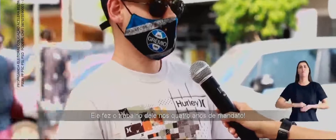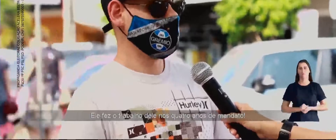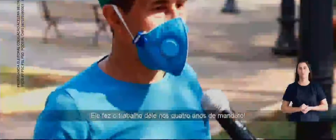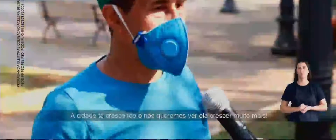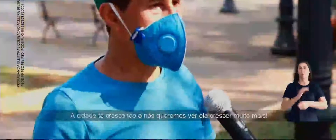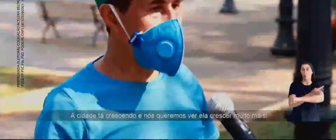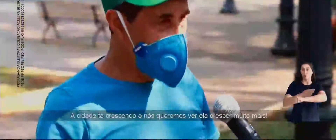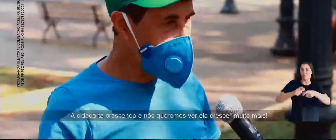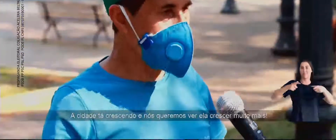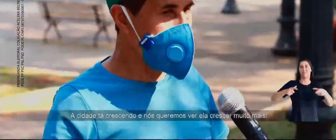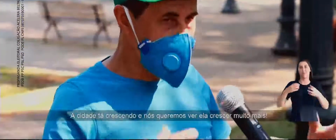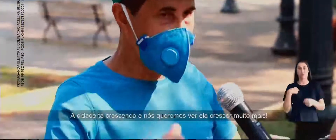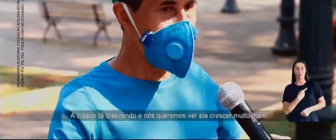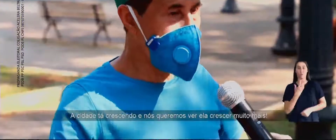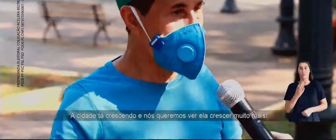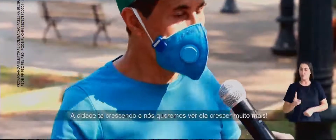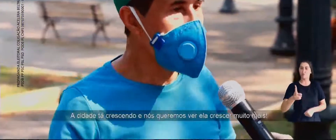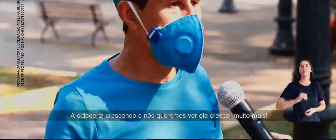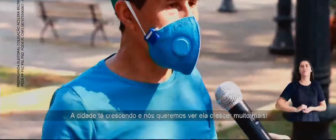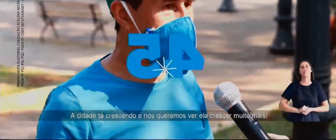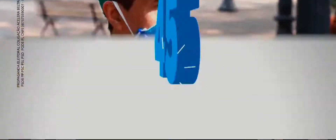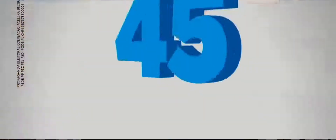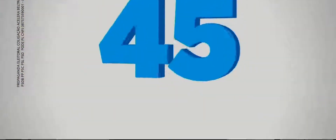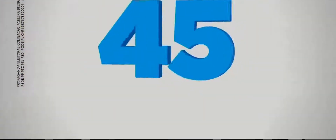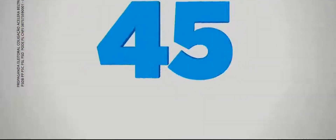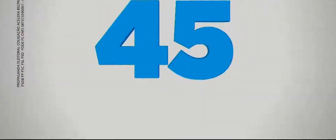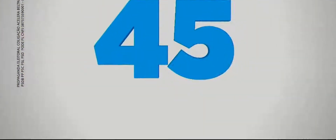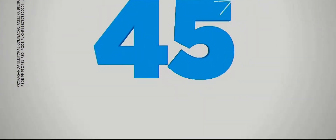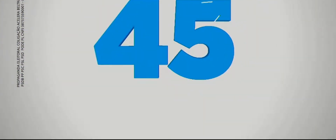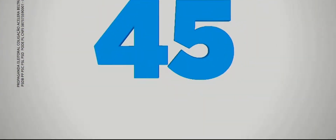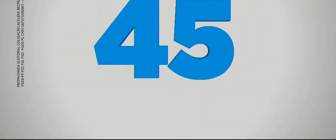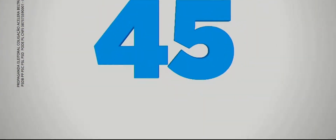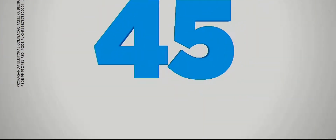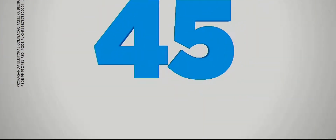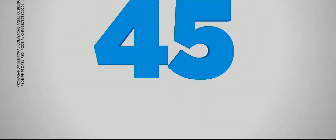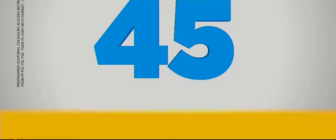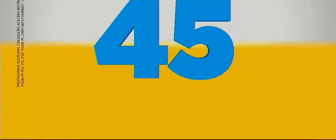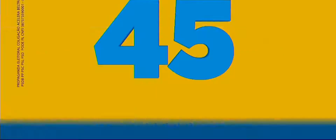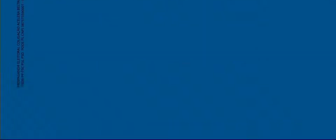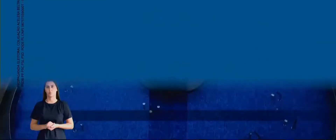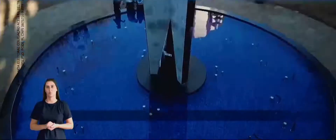4 anos de mandato. A cidade está crescendo, mas queremos ver ela crescer muito mais, né?